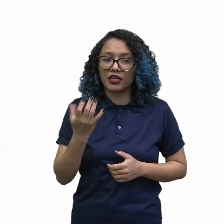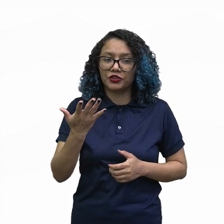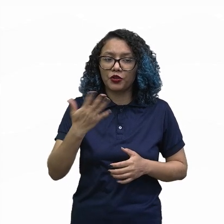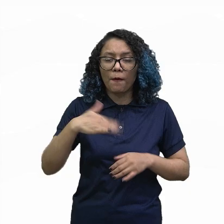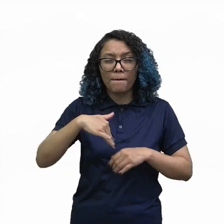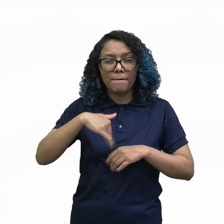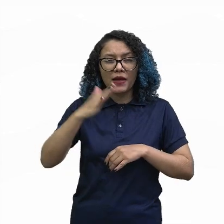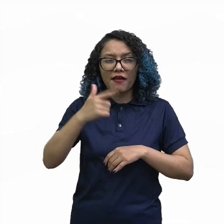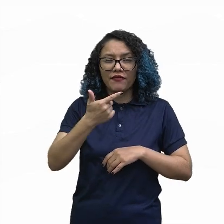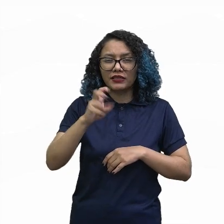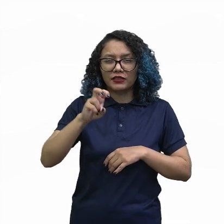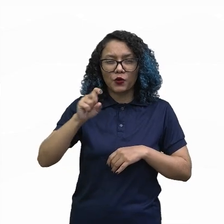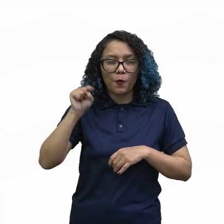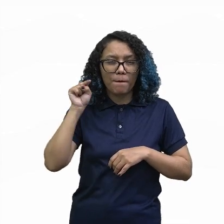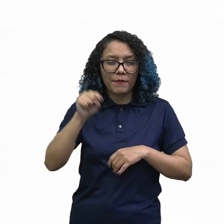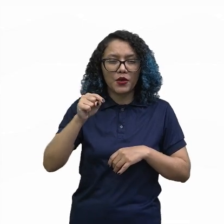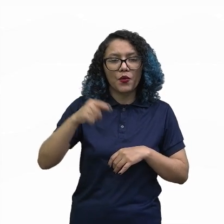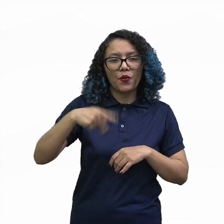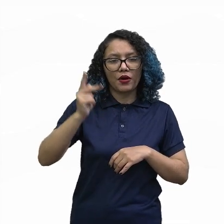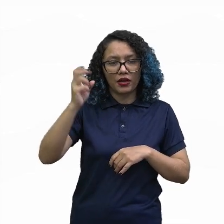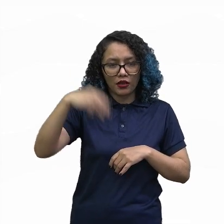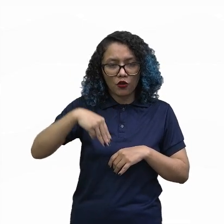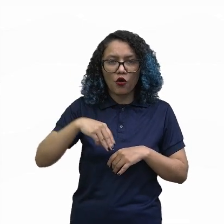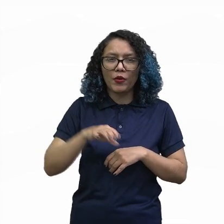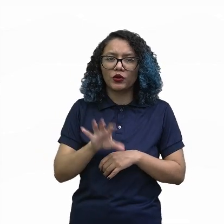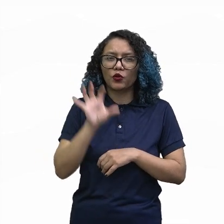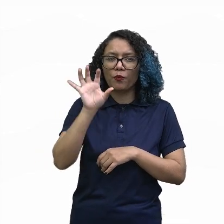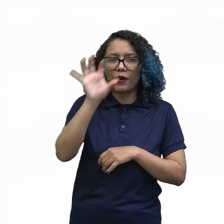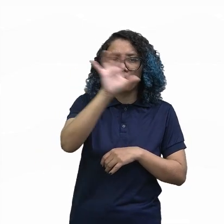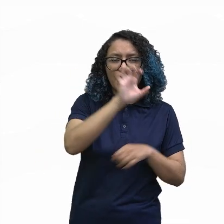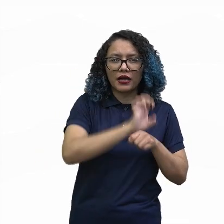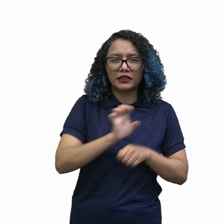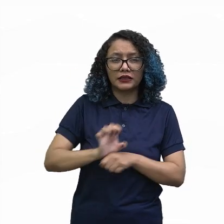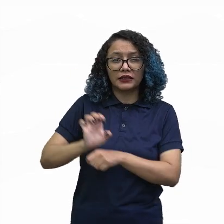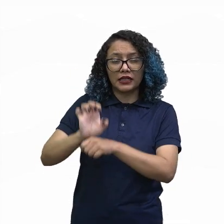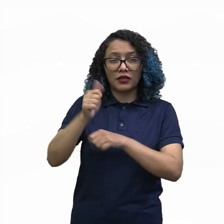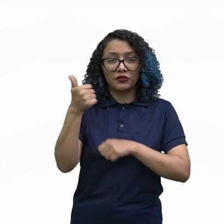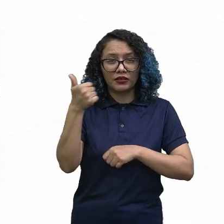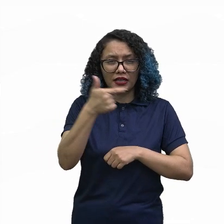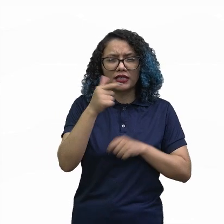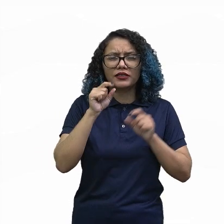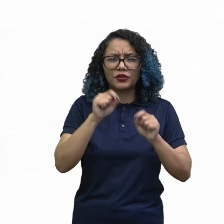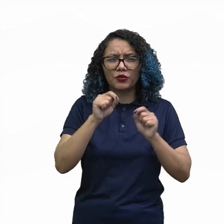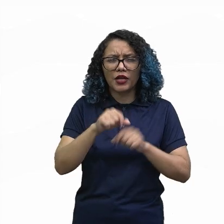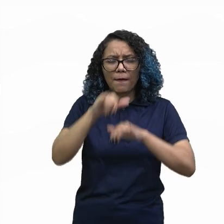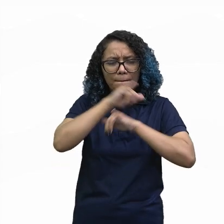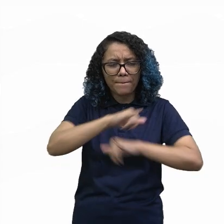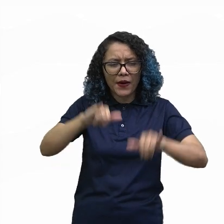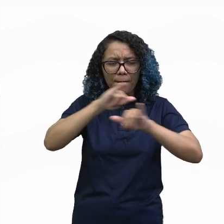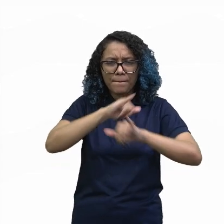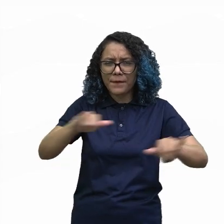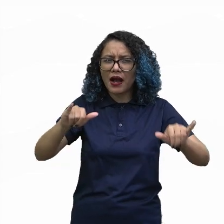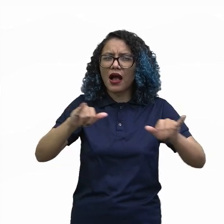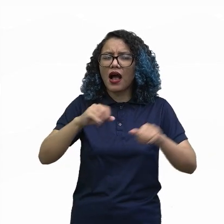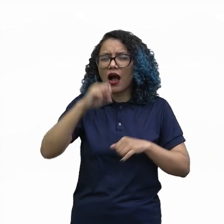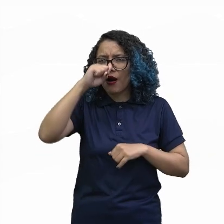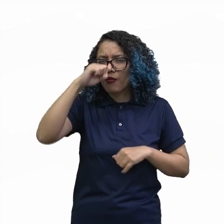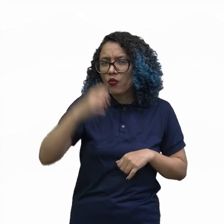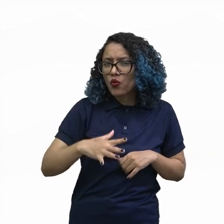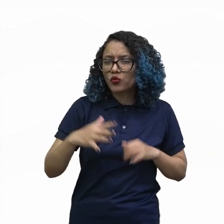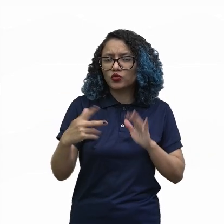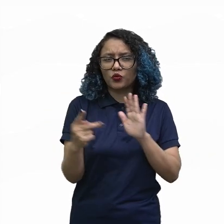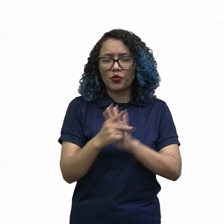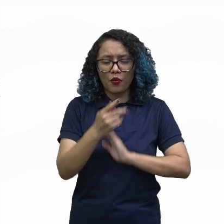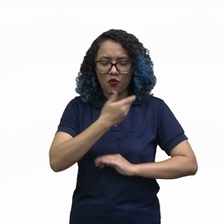mil quilômetros por 13 estados e foram denunciando os abusos da República, né,